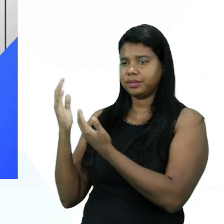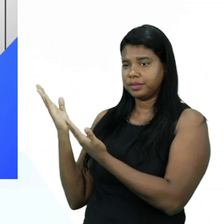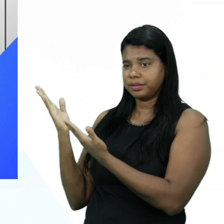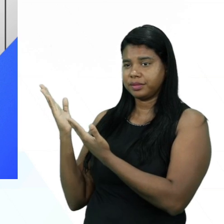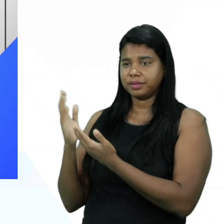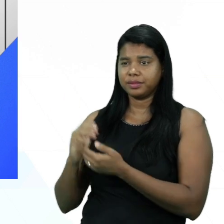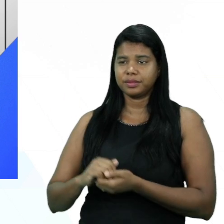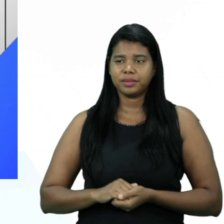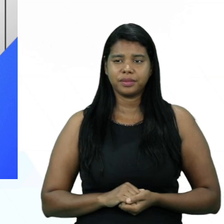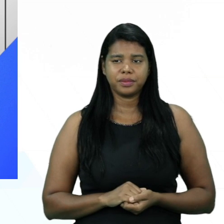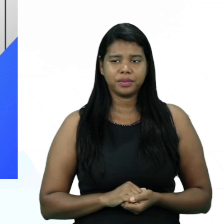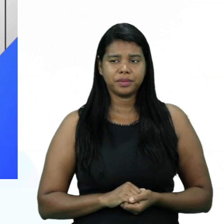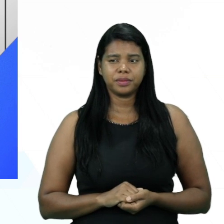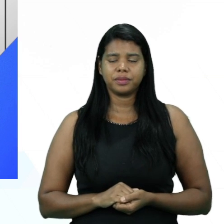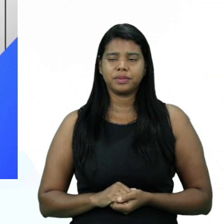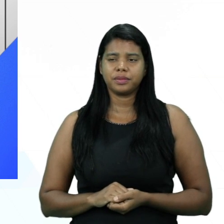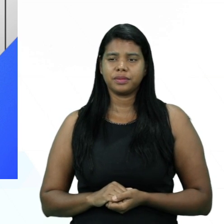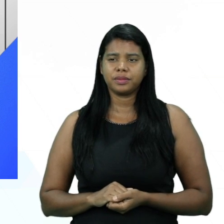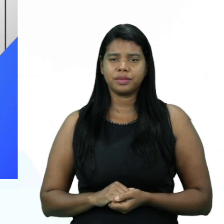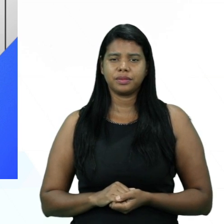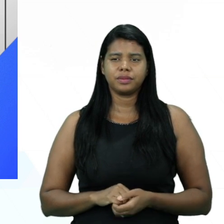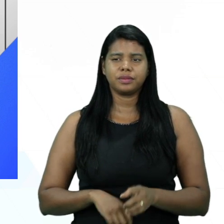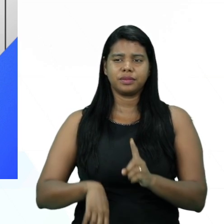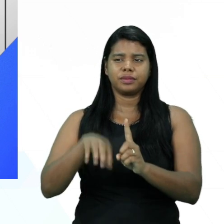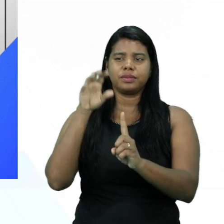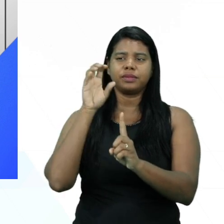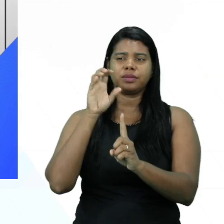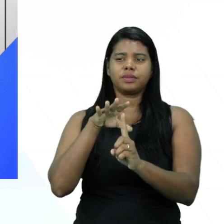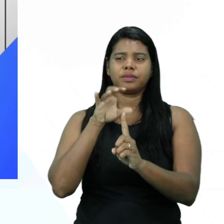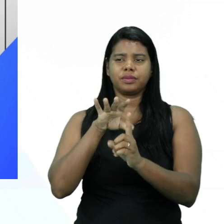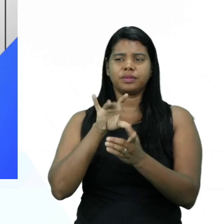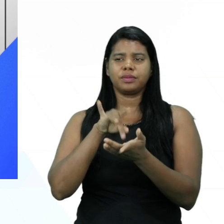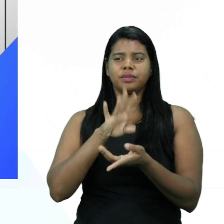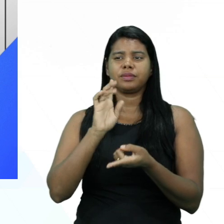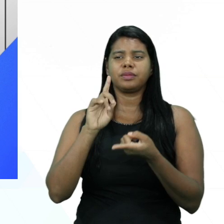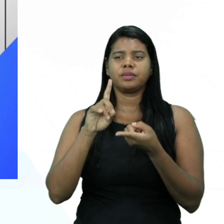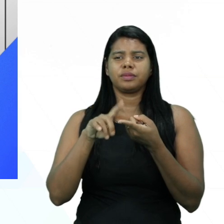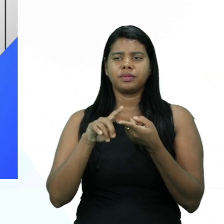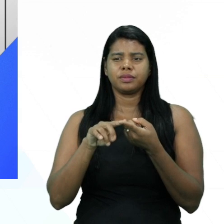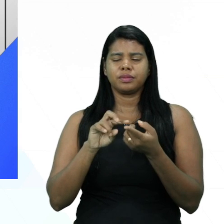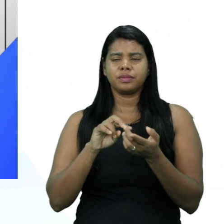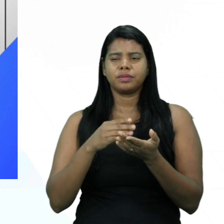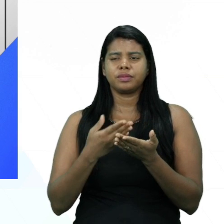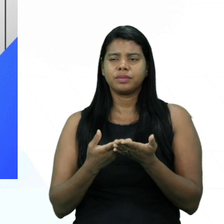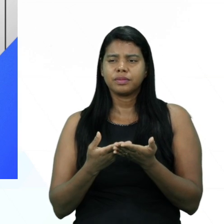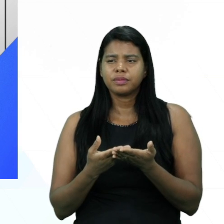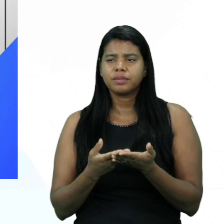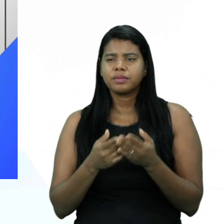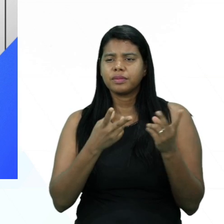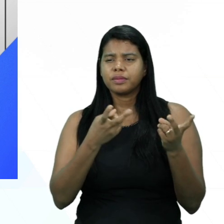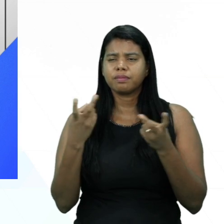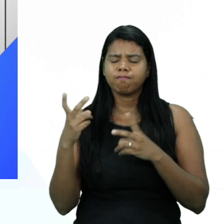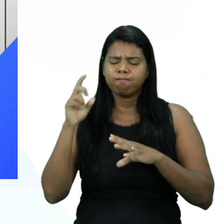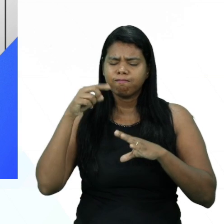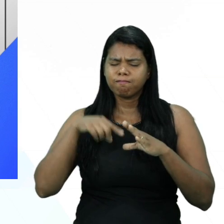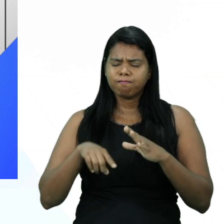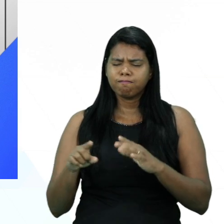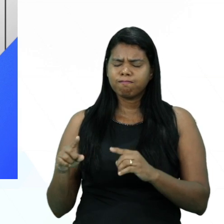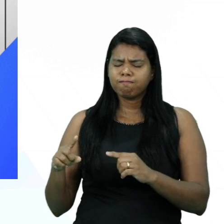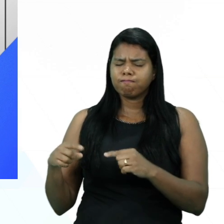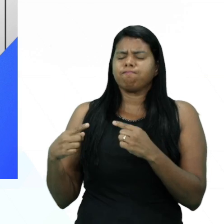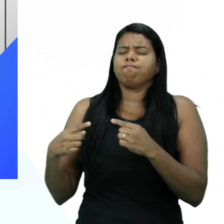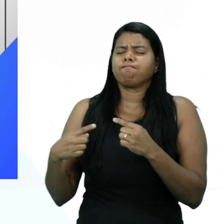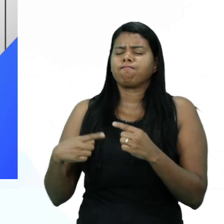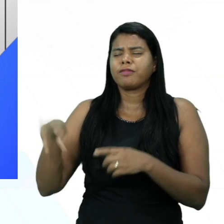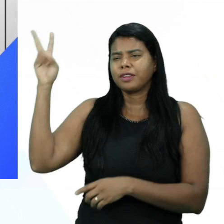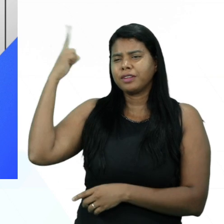Ela influencia a forma como as imagens são produzidas, interpretadas e percebidas, tendo um impacto profundo na história da